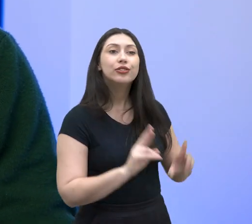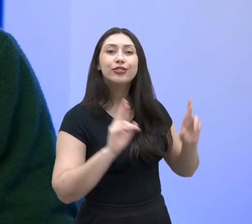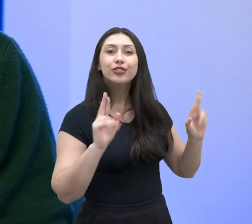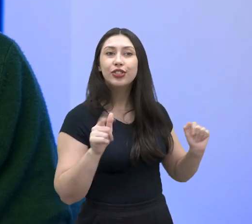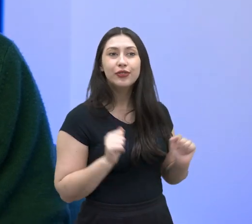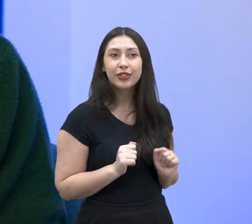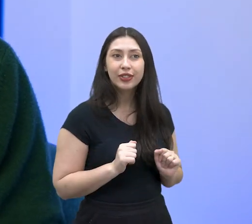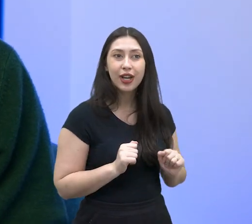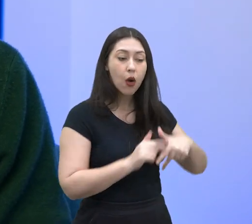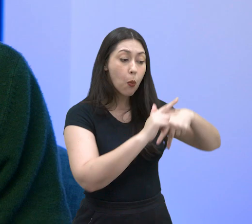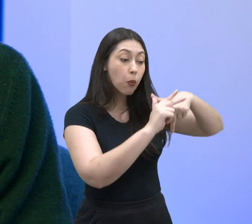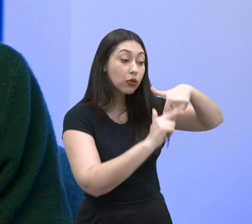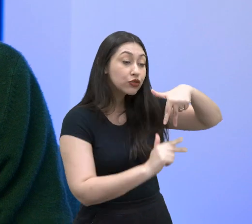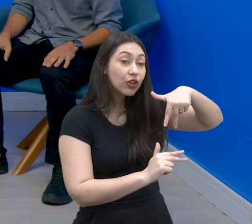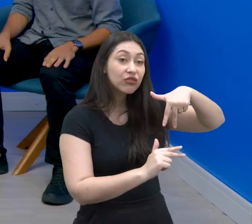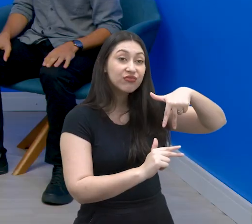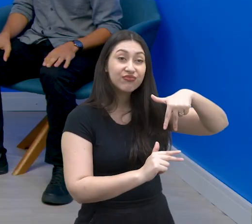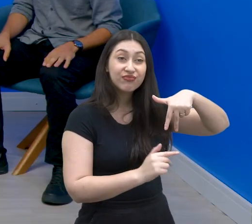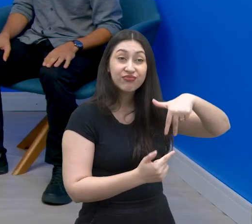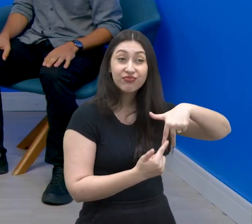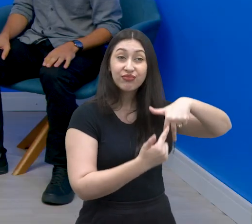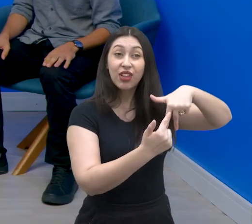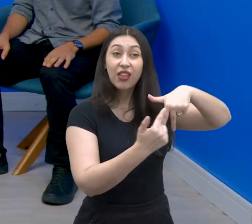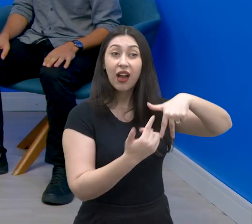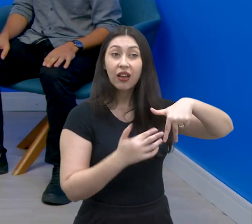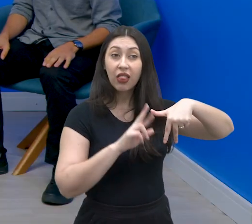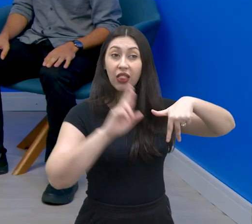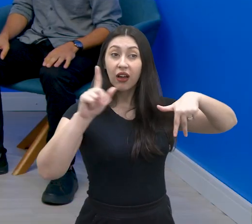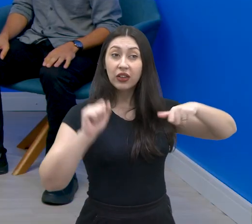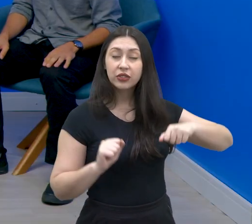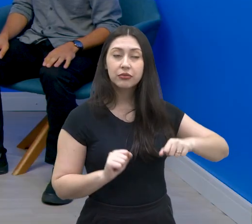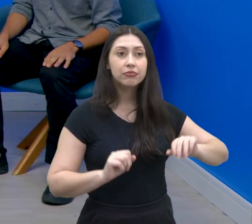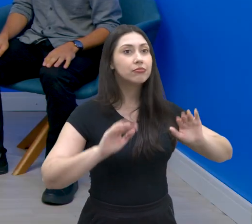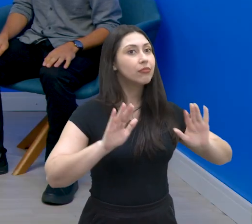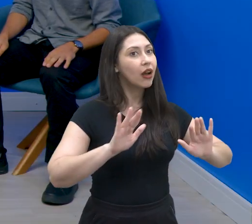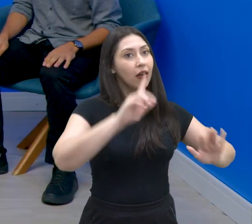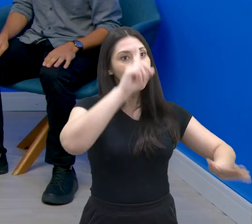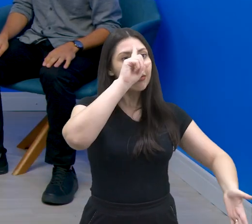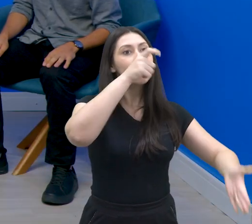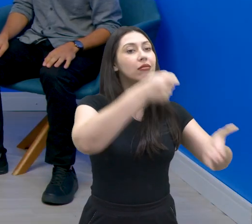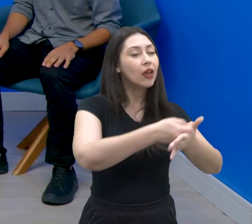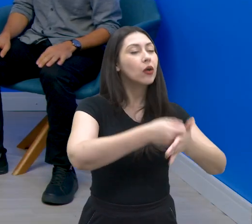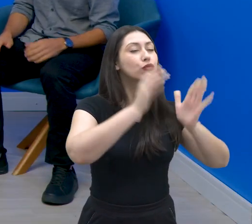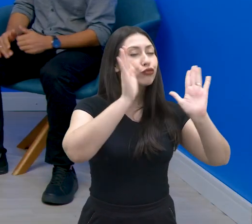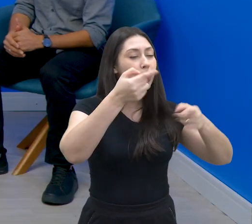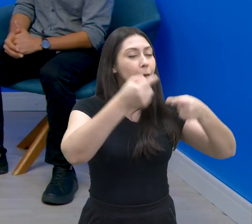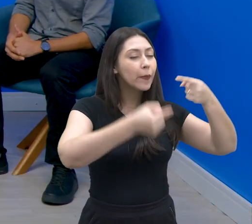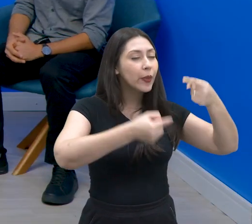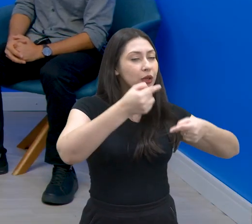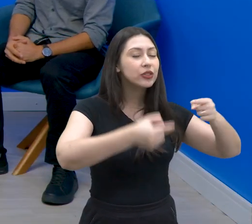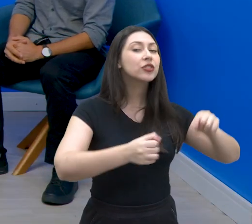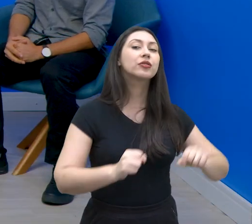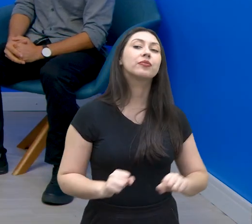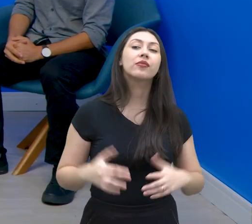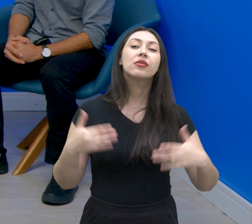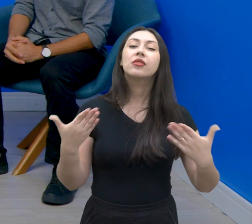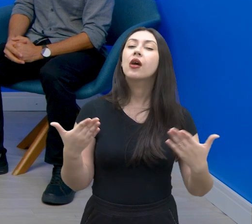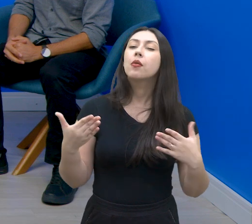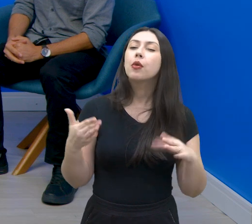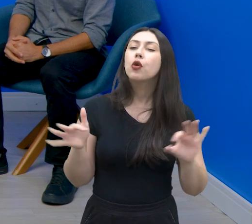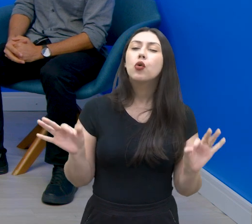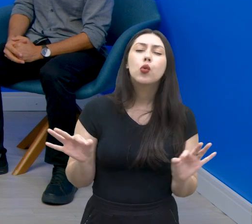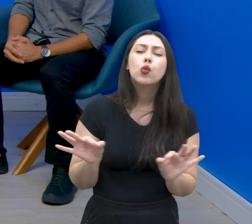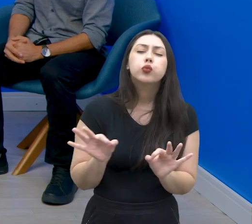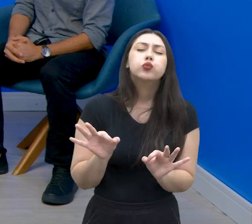assim política. Então, só para a gente fechar, Hugo, levando em consideração que a gente já derrubou esse